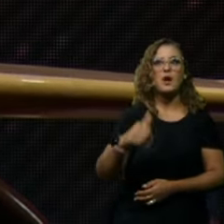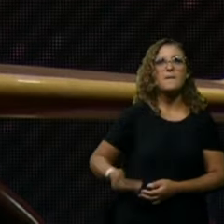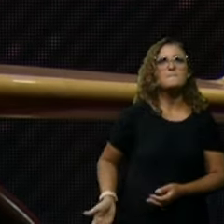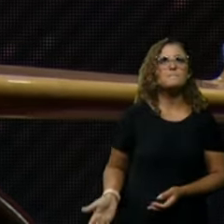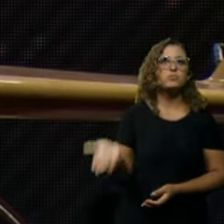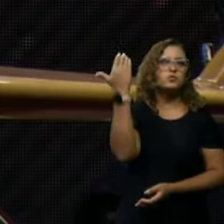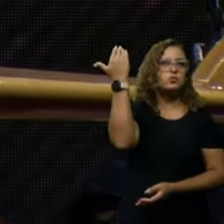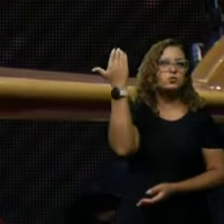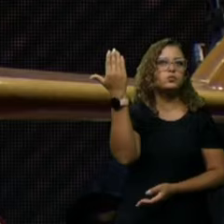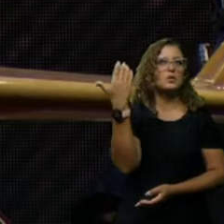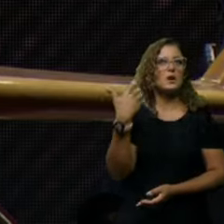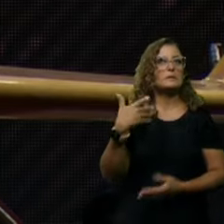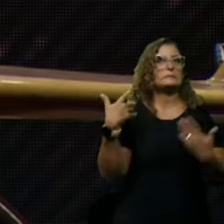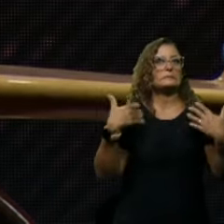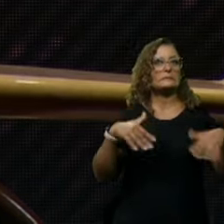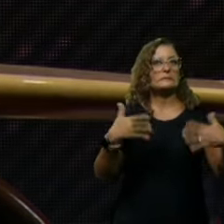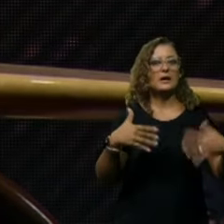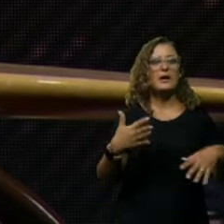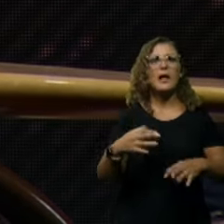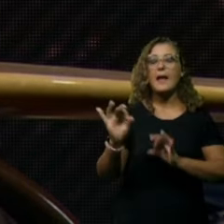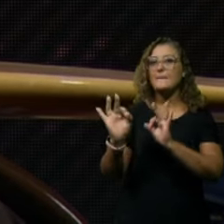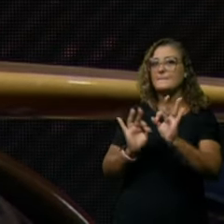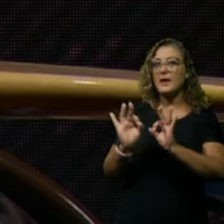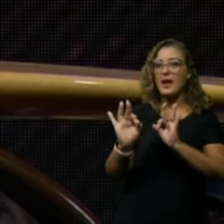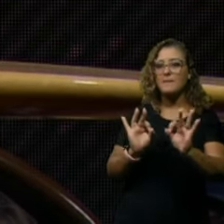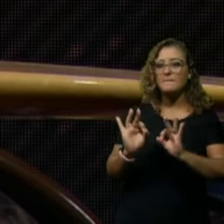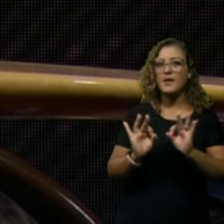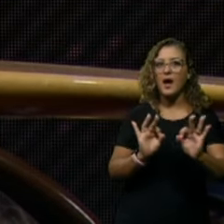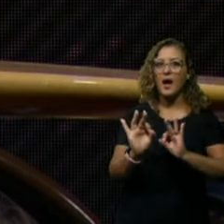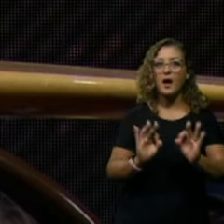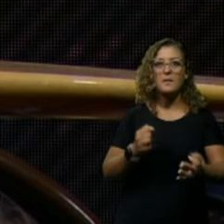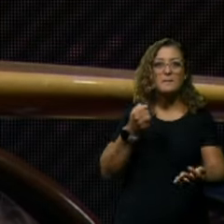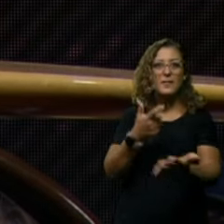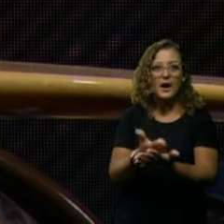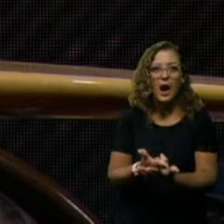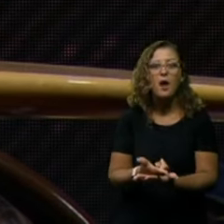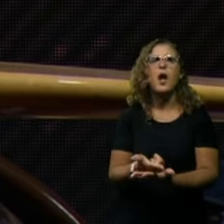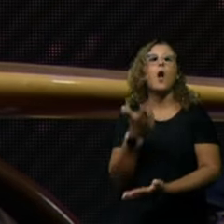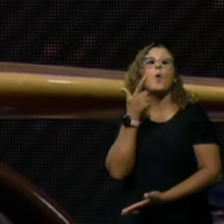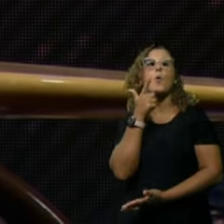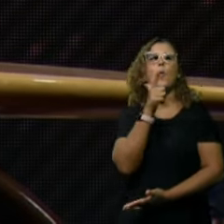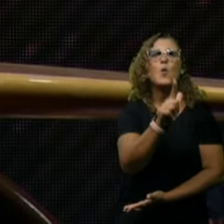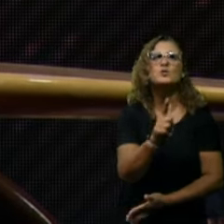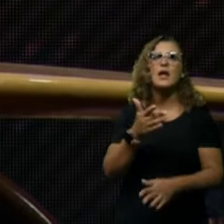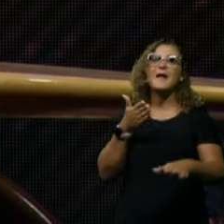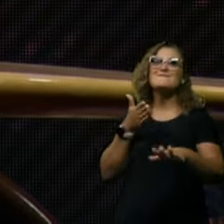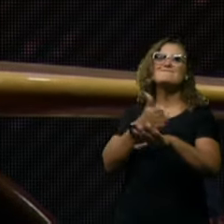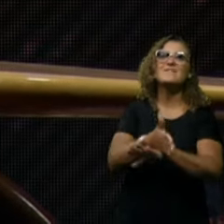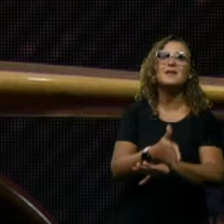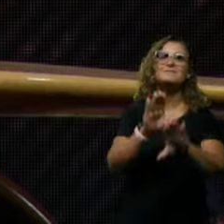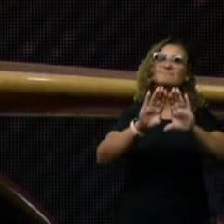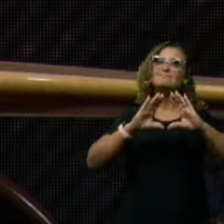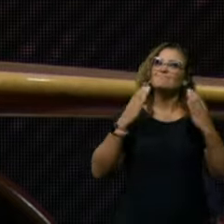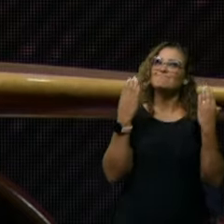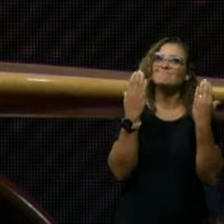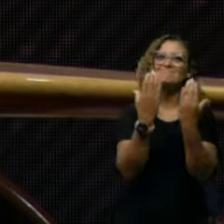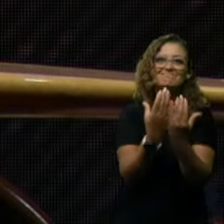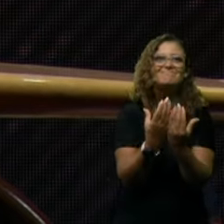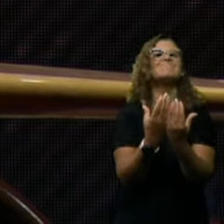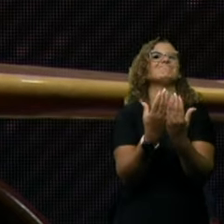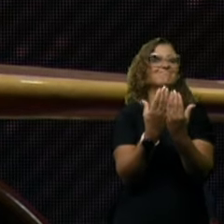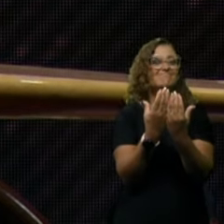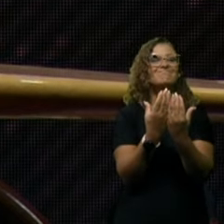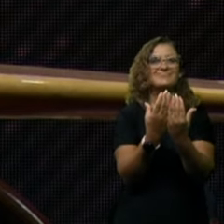preparam para fazer esse investimento em suas vidas espirituais para estar esse sete dias aqui conosco tem